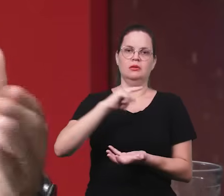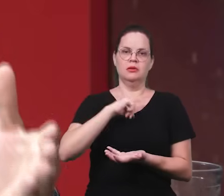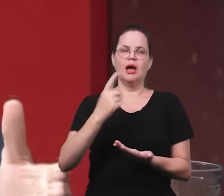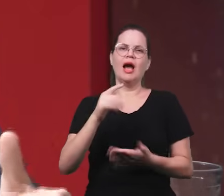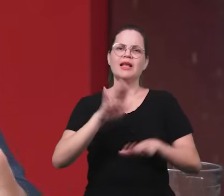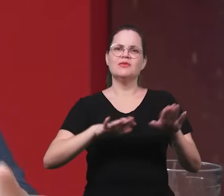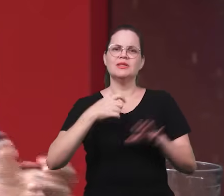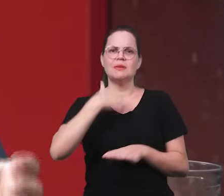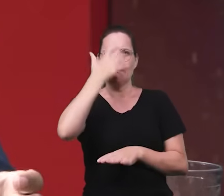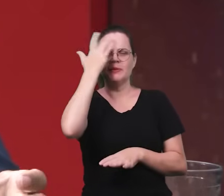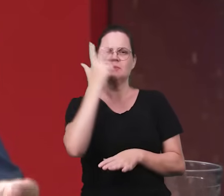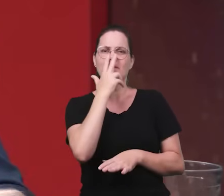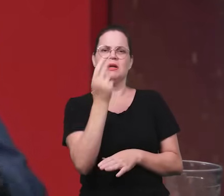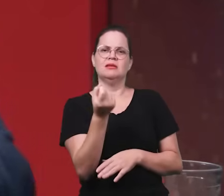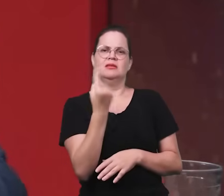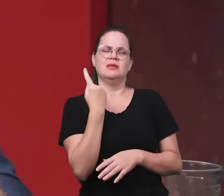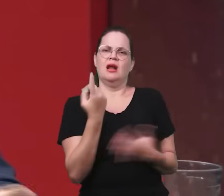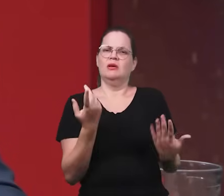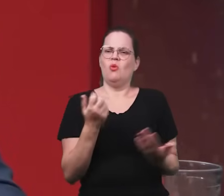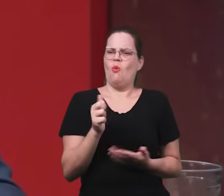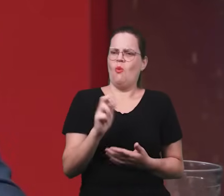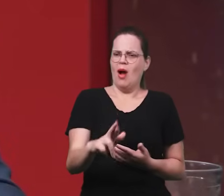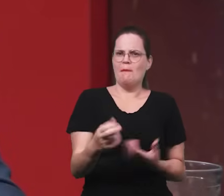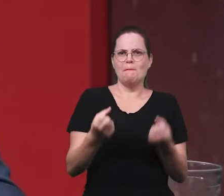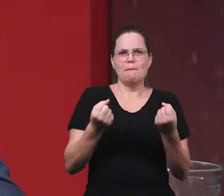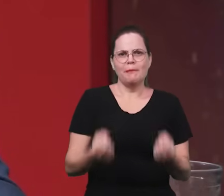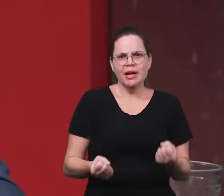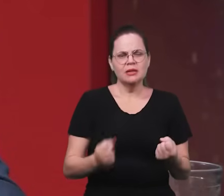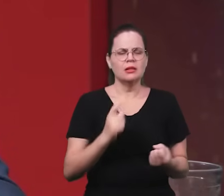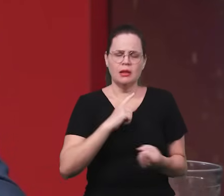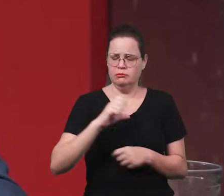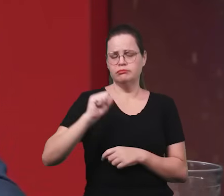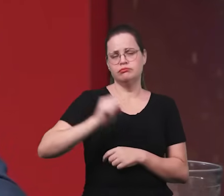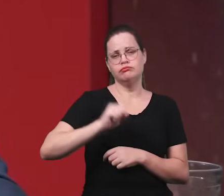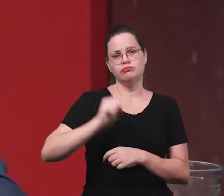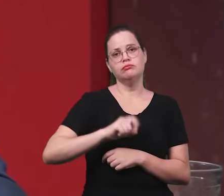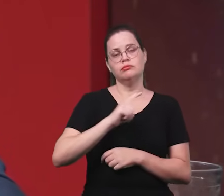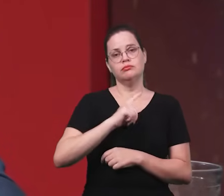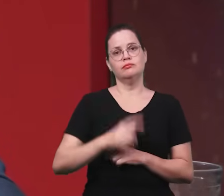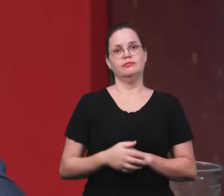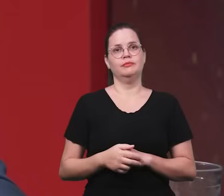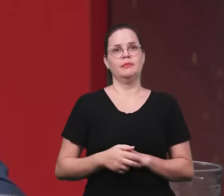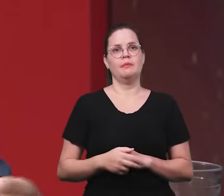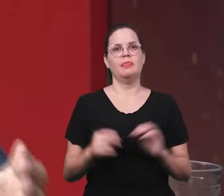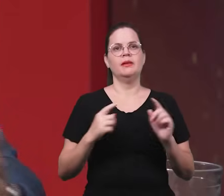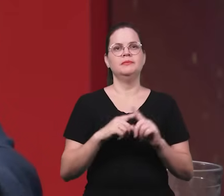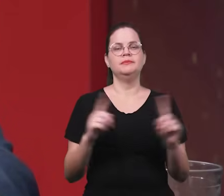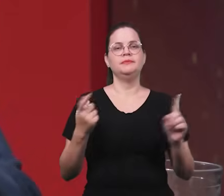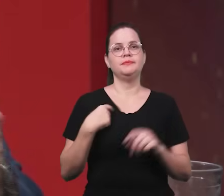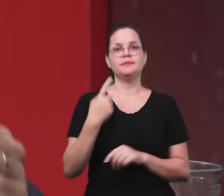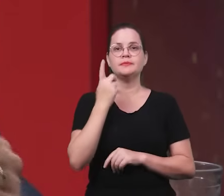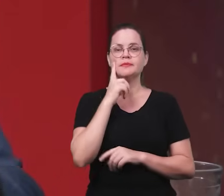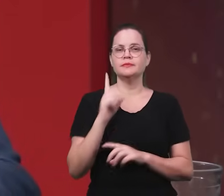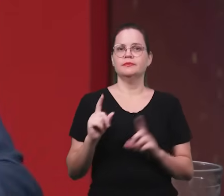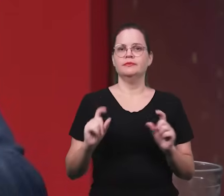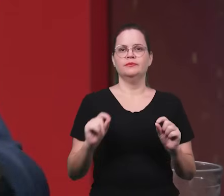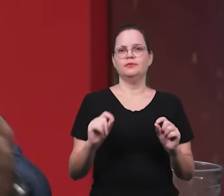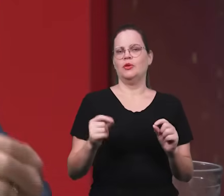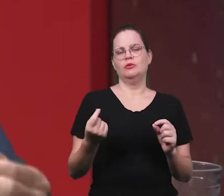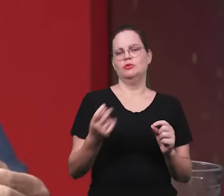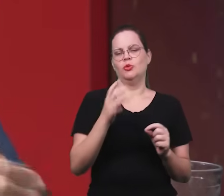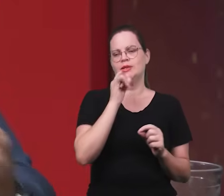acham estranho você falar que o ar tem peso. Mas o que nós vimos? Nós vimos uma coisa que é